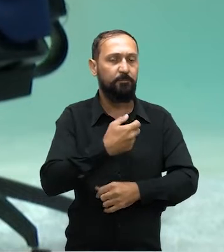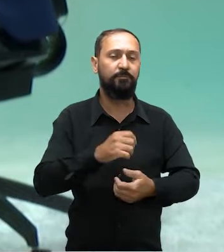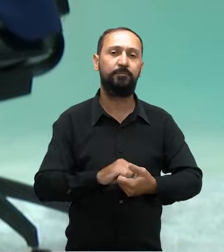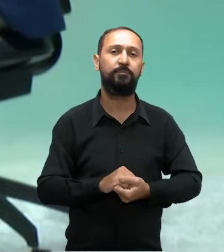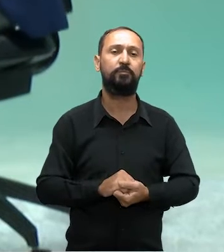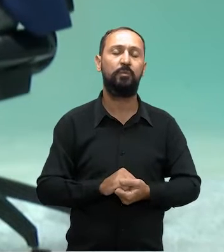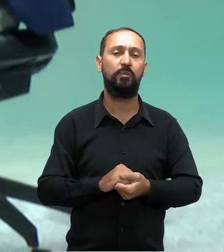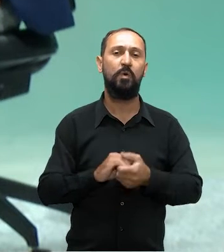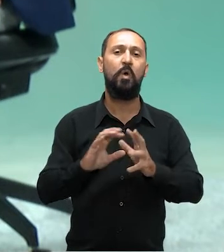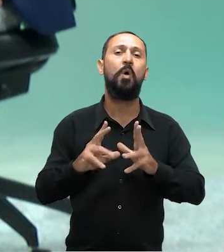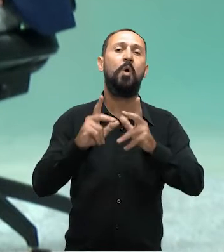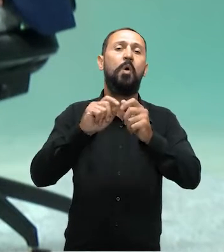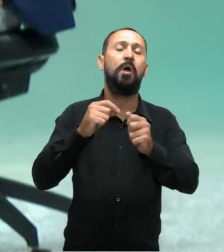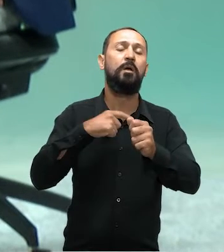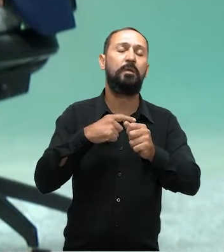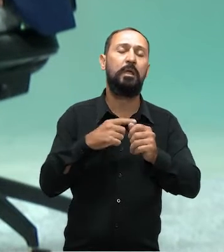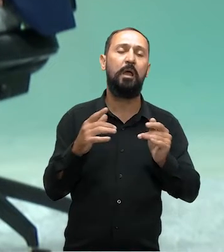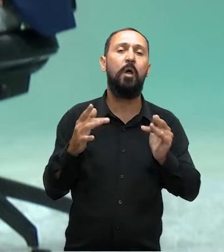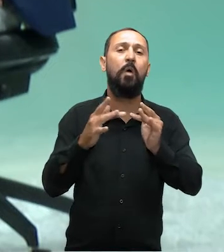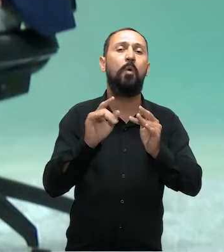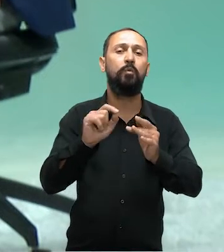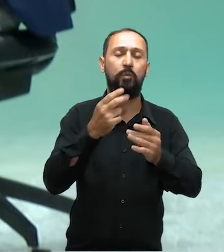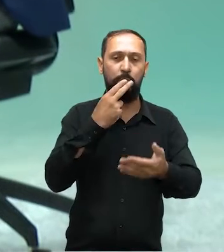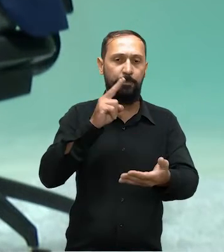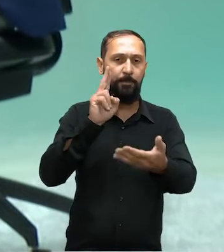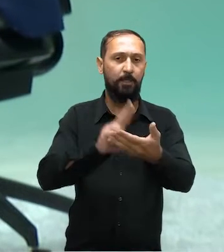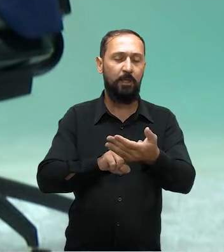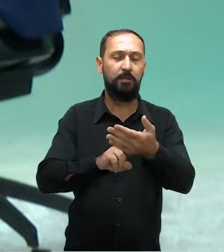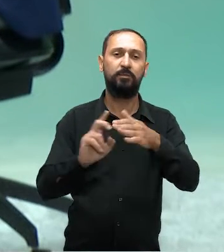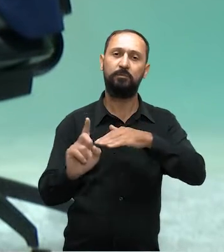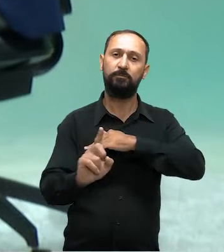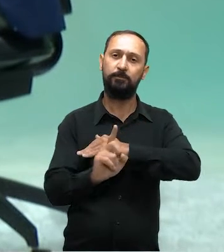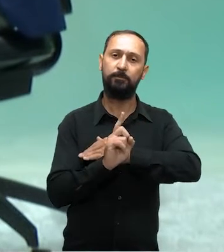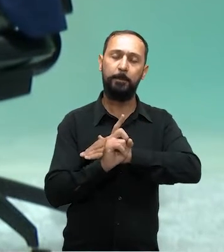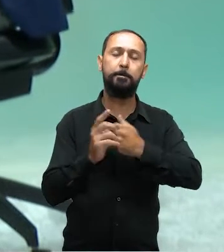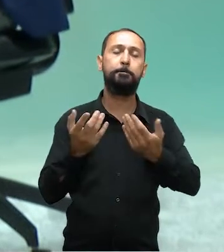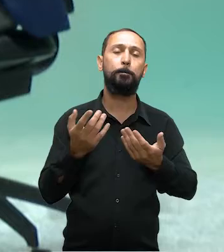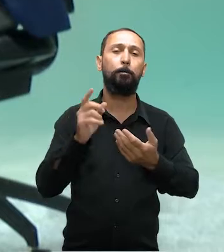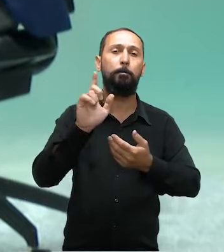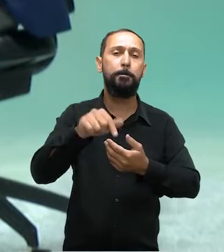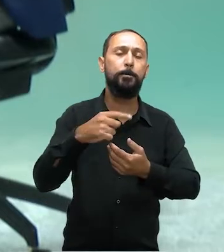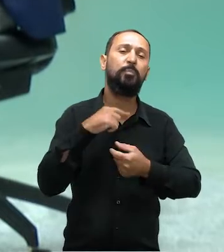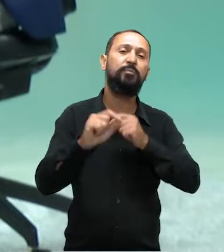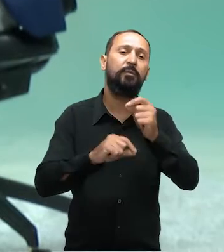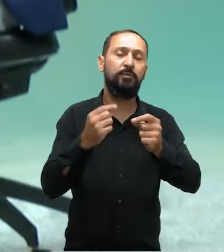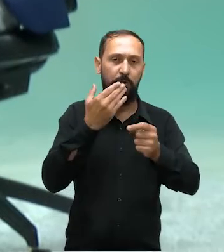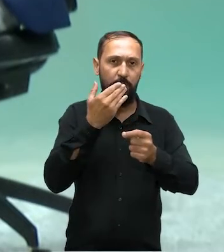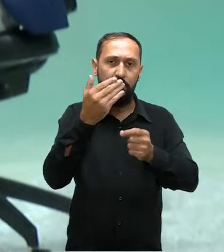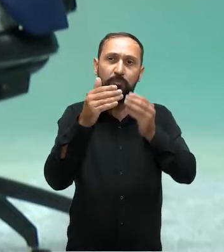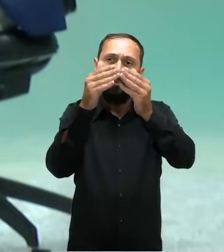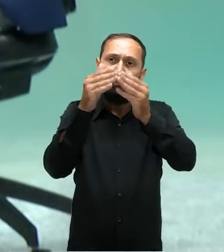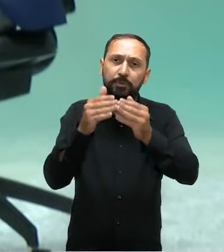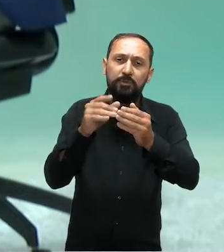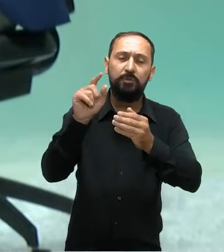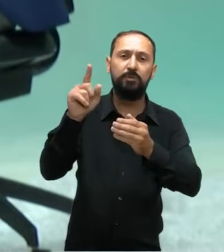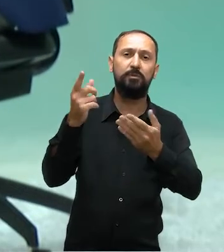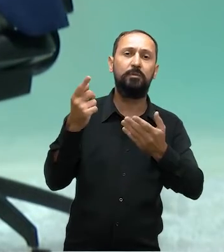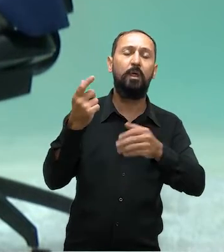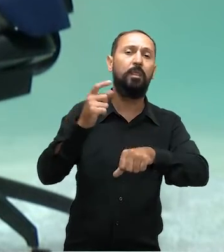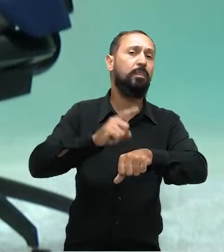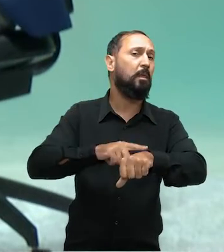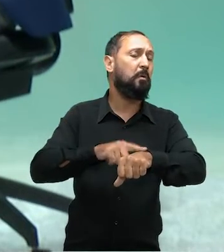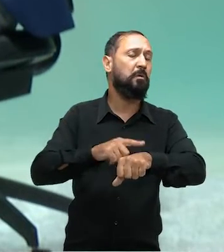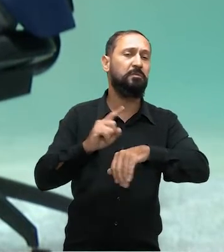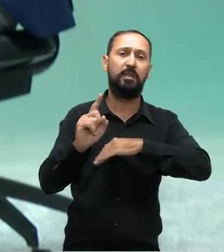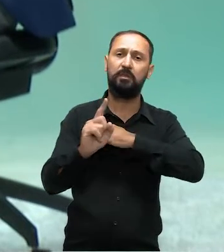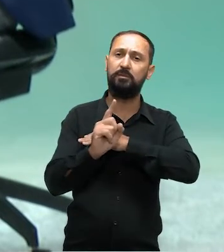regimes especiais. Então, tudo você tem acesso na carta de serviço, né? Online, você faz um requerimento e você